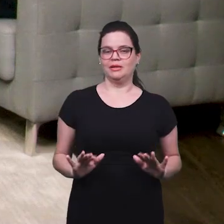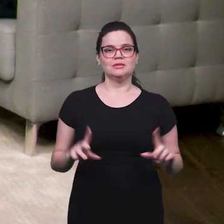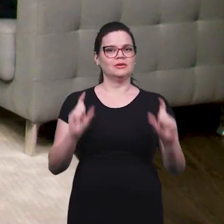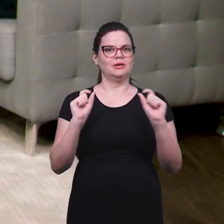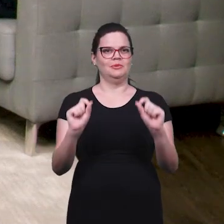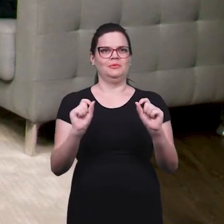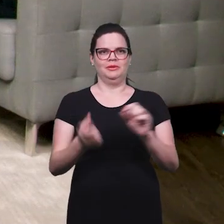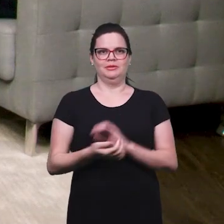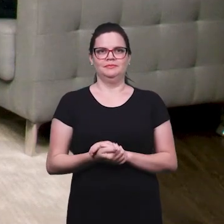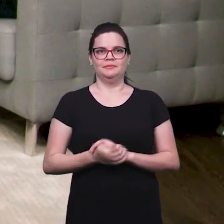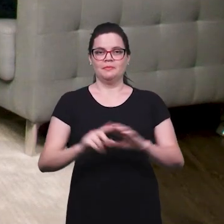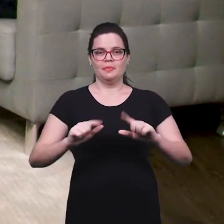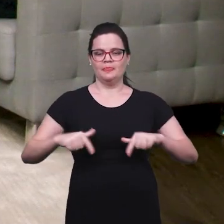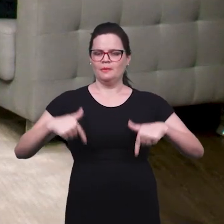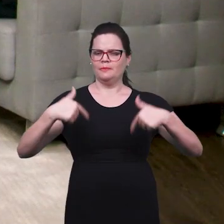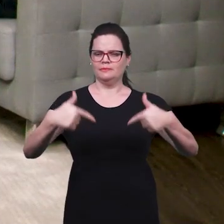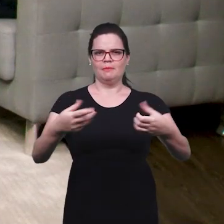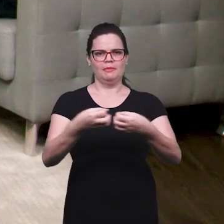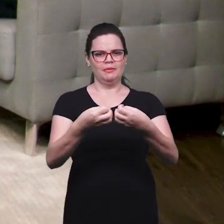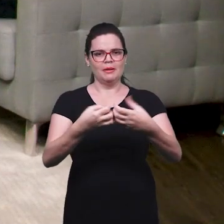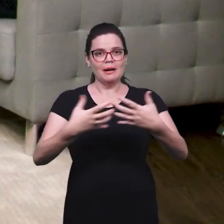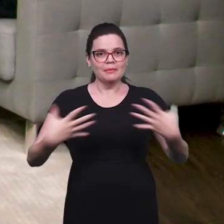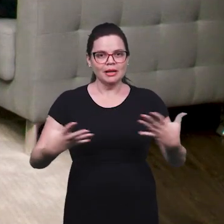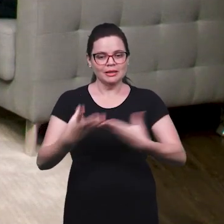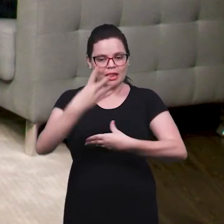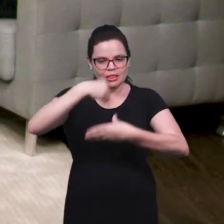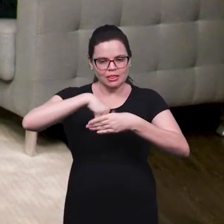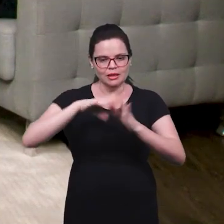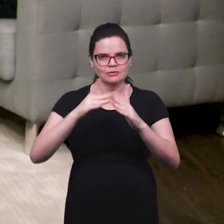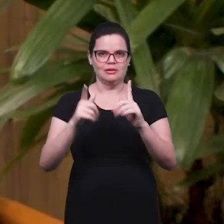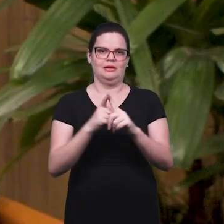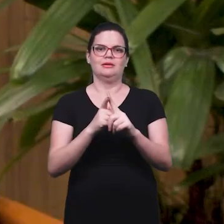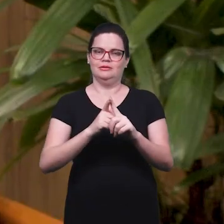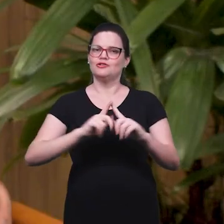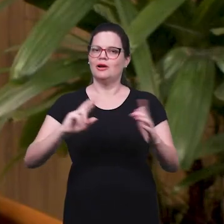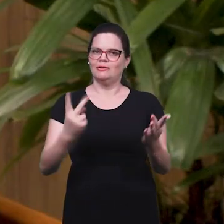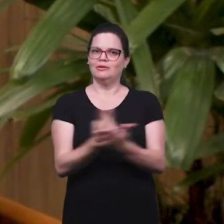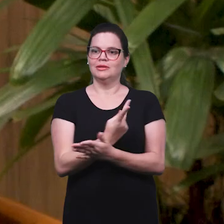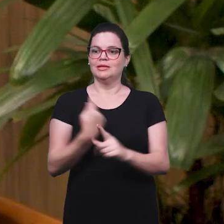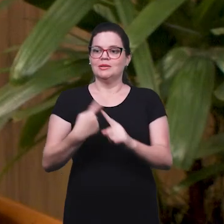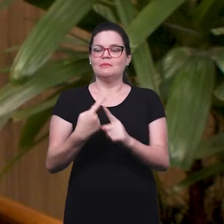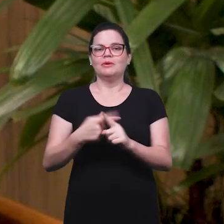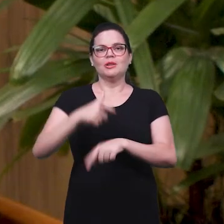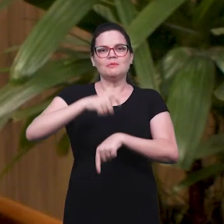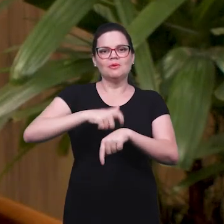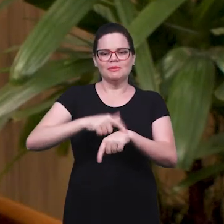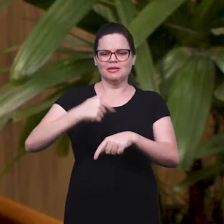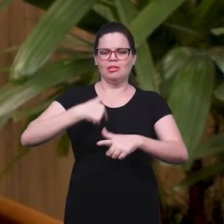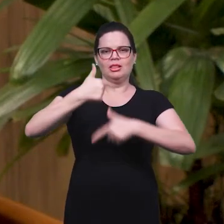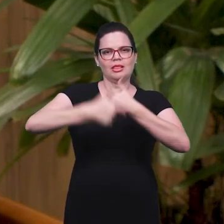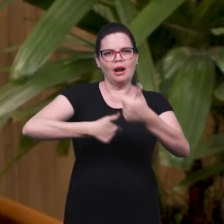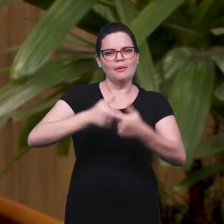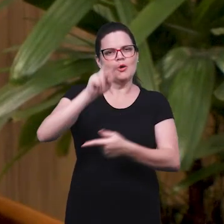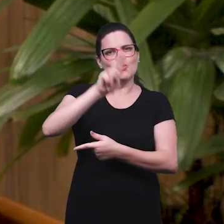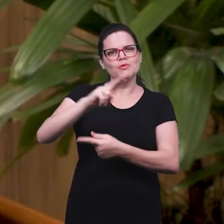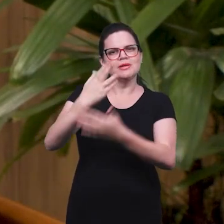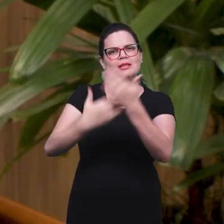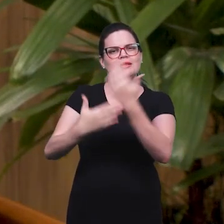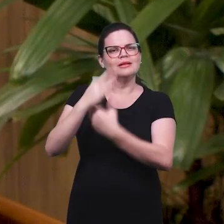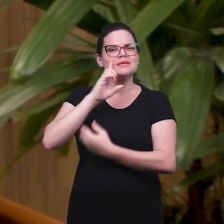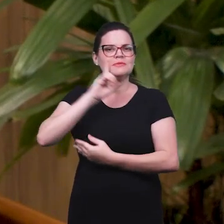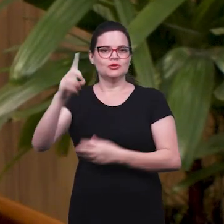que o milagre, ele acontece no corpo, na instrumentalidade, não é? No exercício do